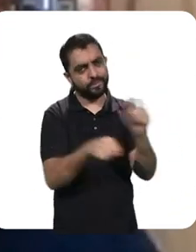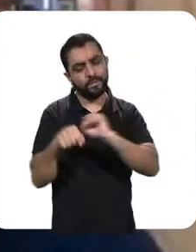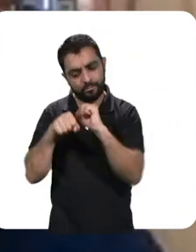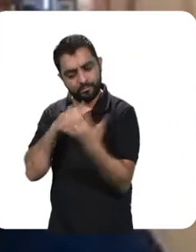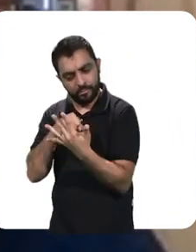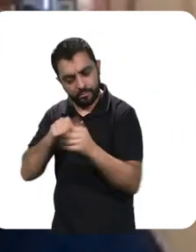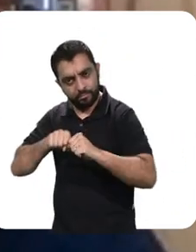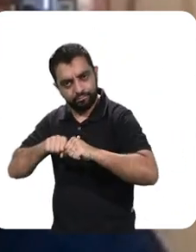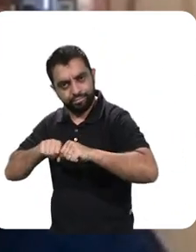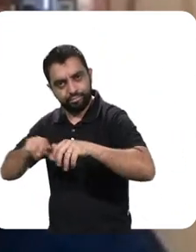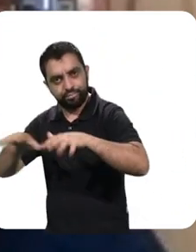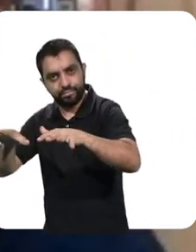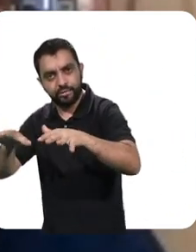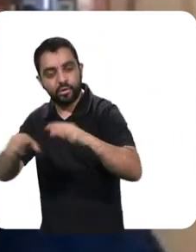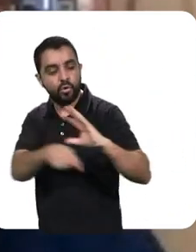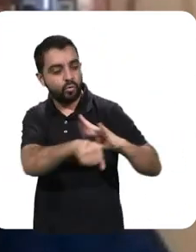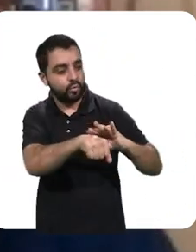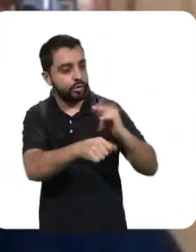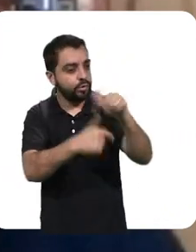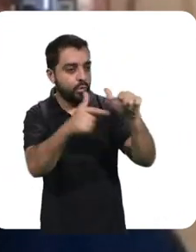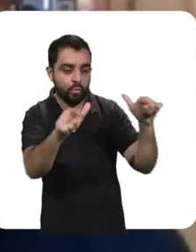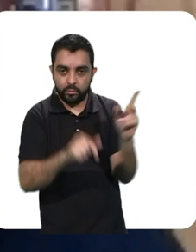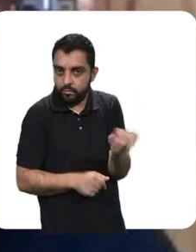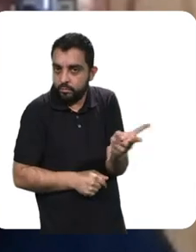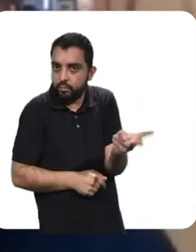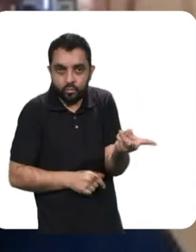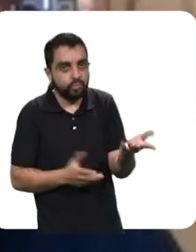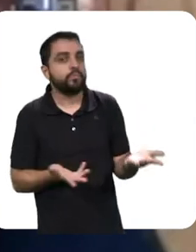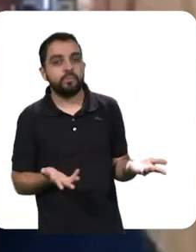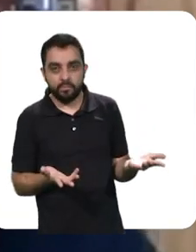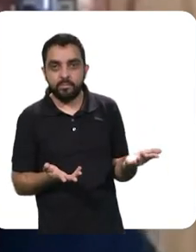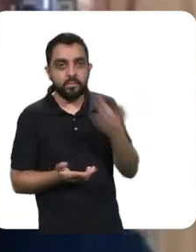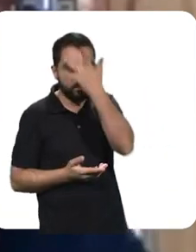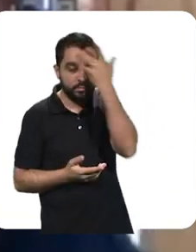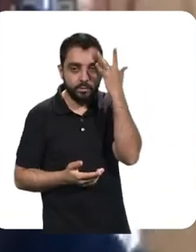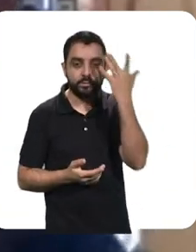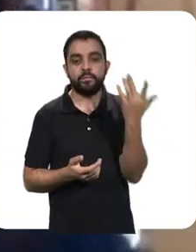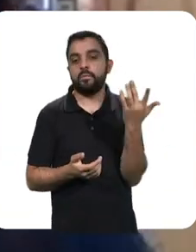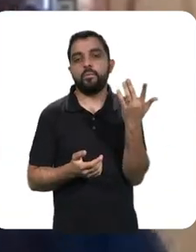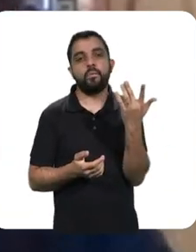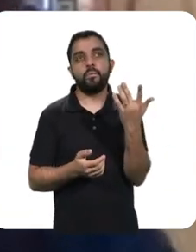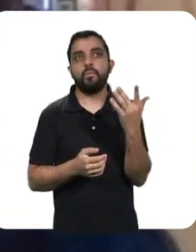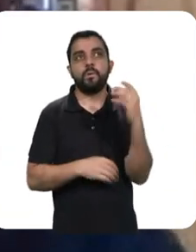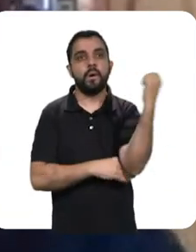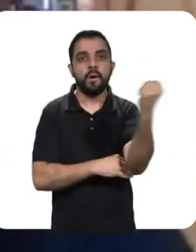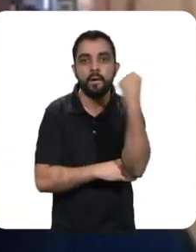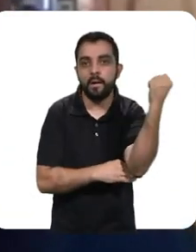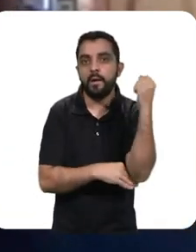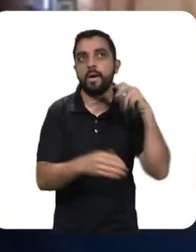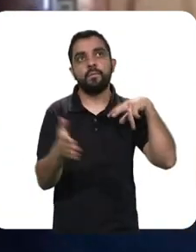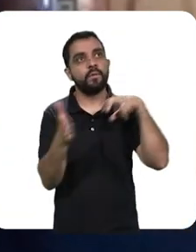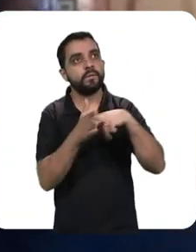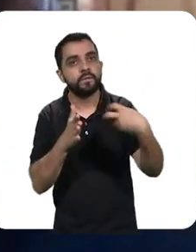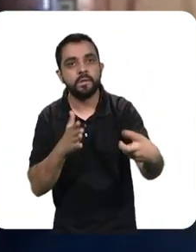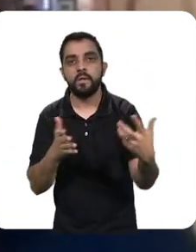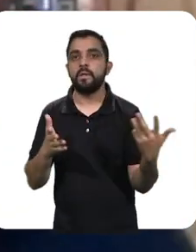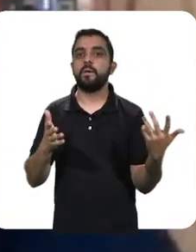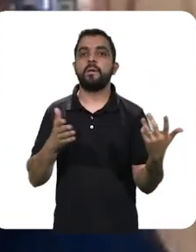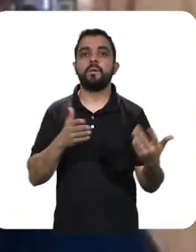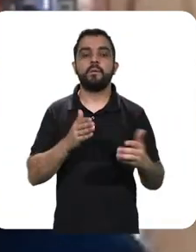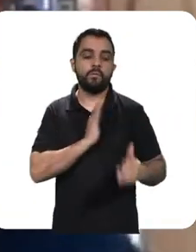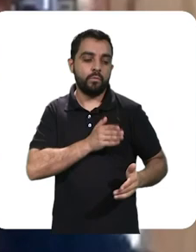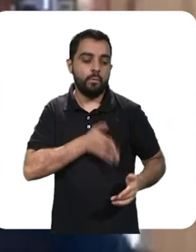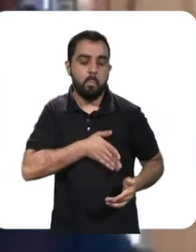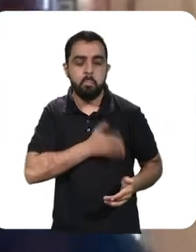gente está numa pandemia de Covid. As outras doenças continuam pessoas com quadros agudos, acidentes, pessoas